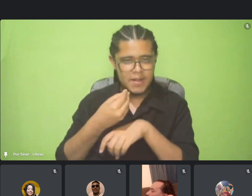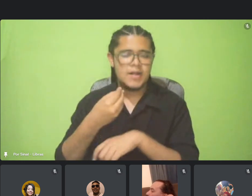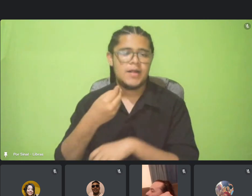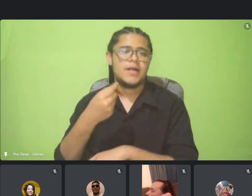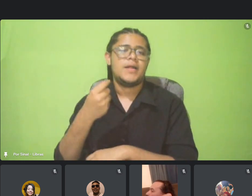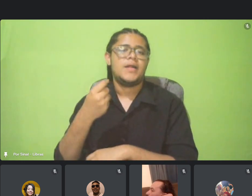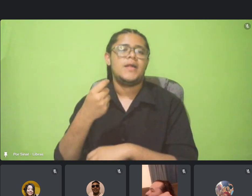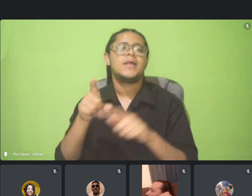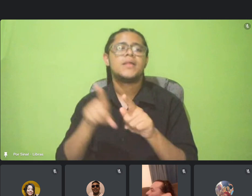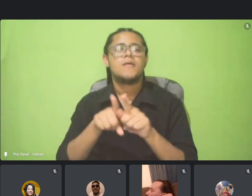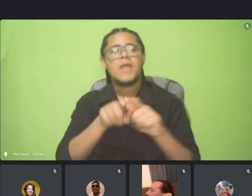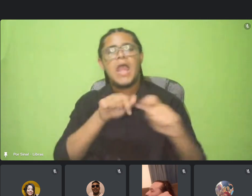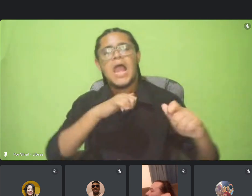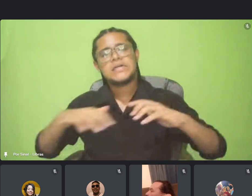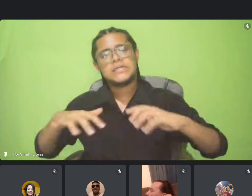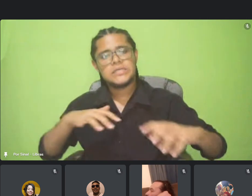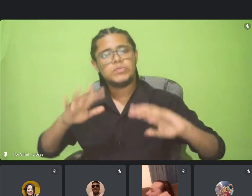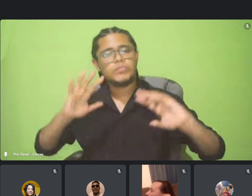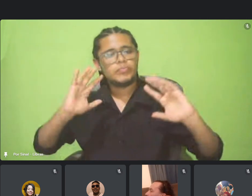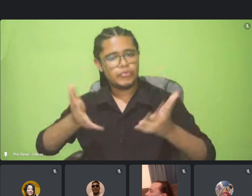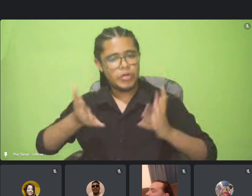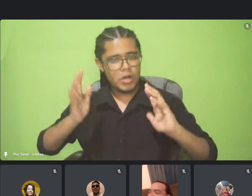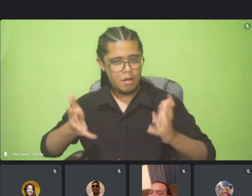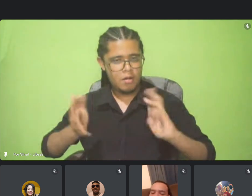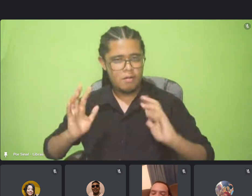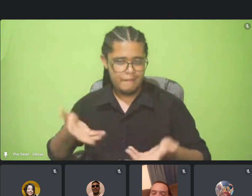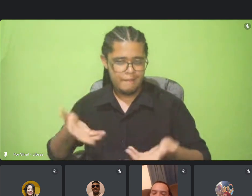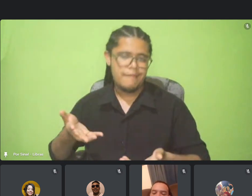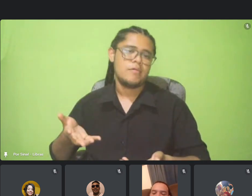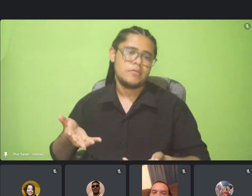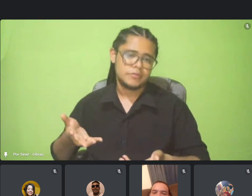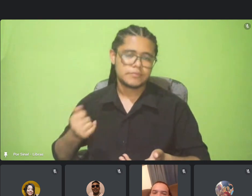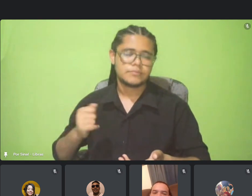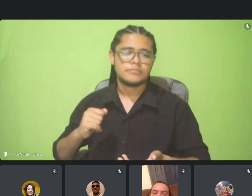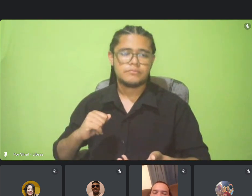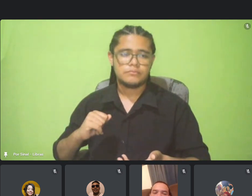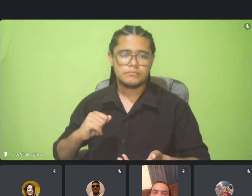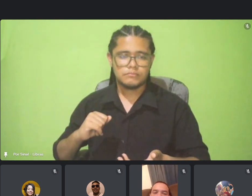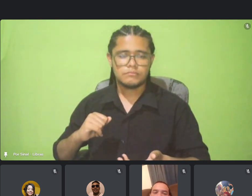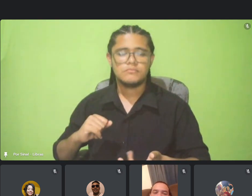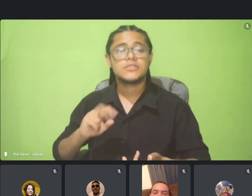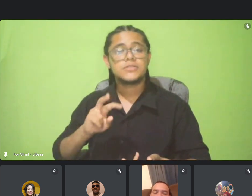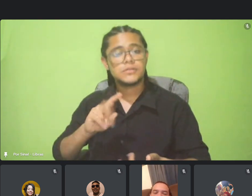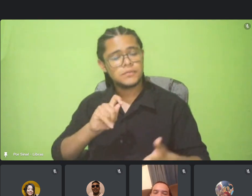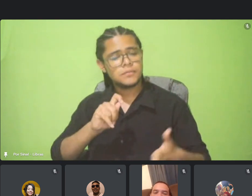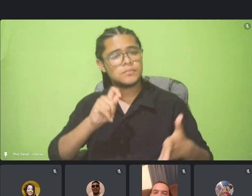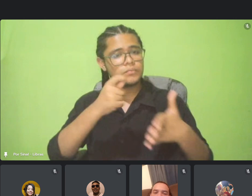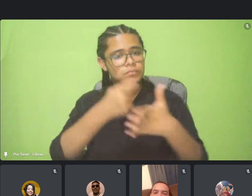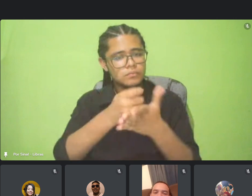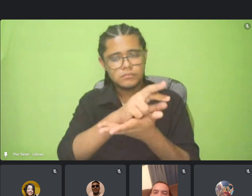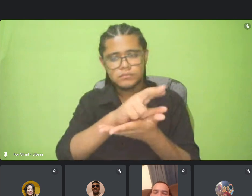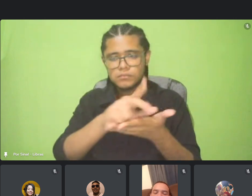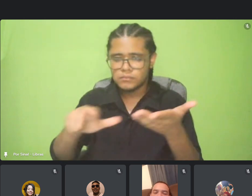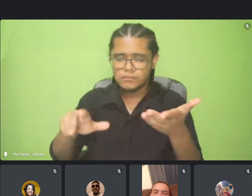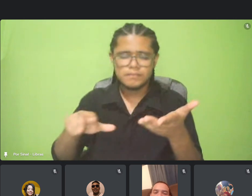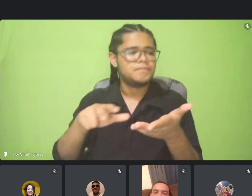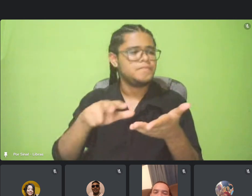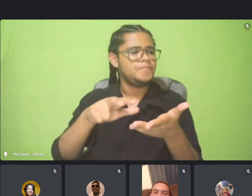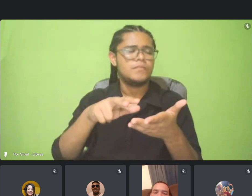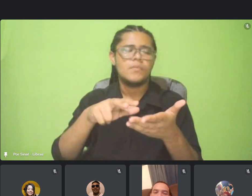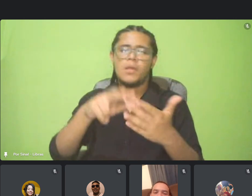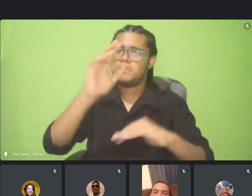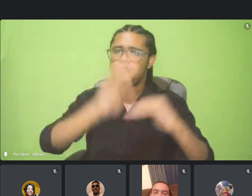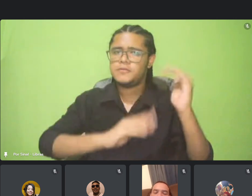mas vocês têm que, vai pagar os profissionais, vai pagar o diretor de fotografia, vai pagar o técnico de som, vai pagar a pessoa que vem dar a